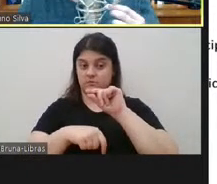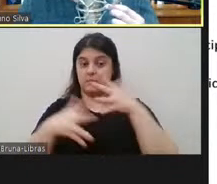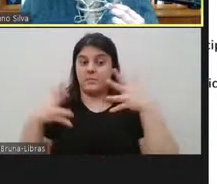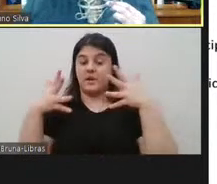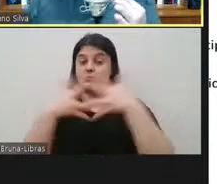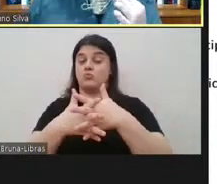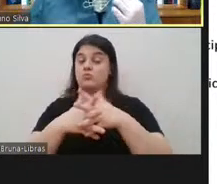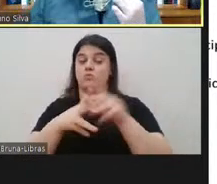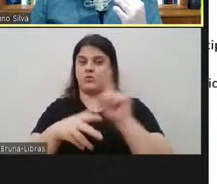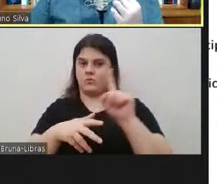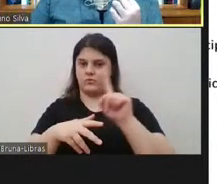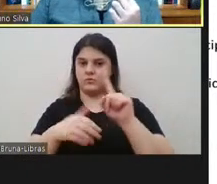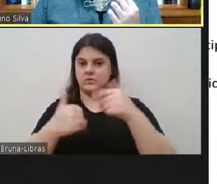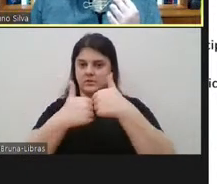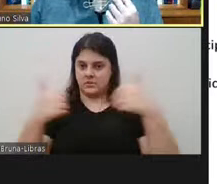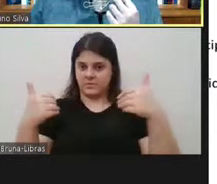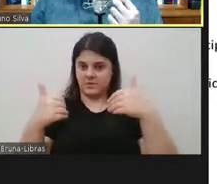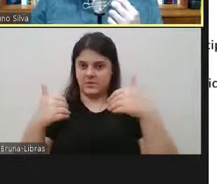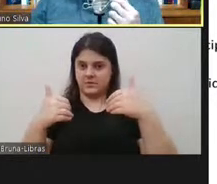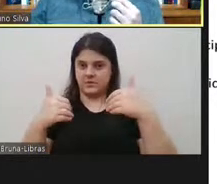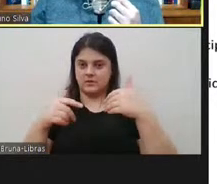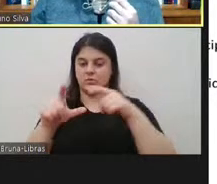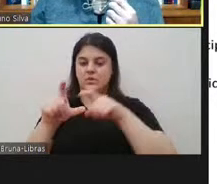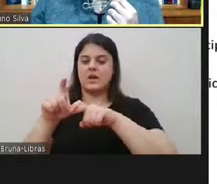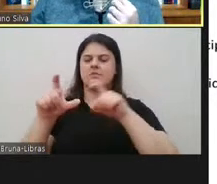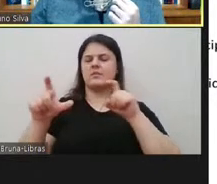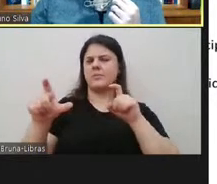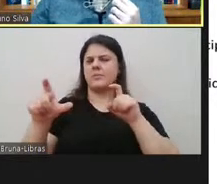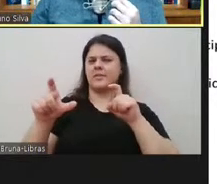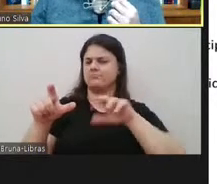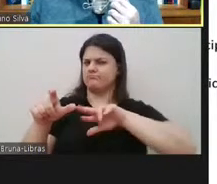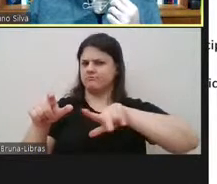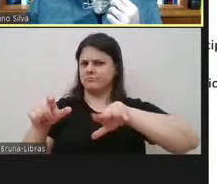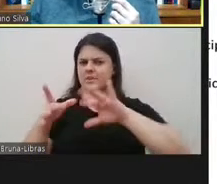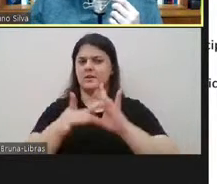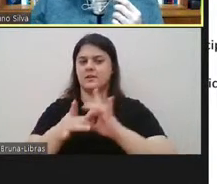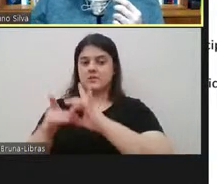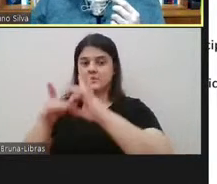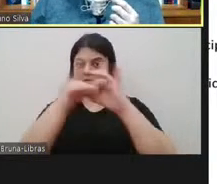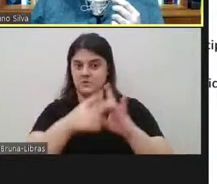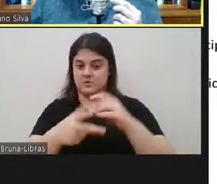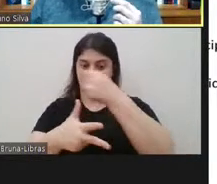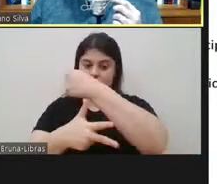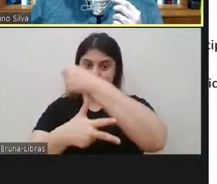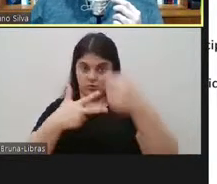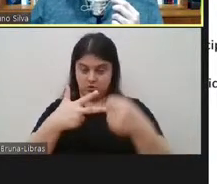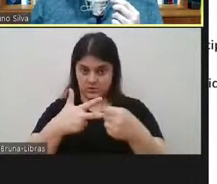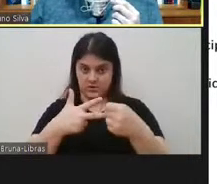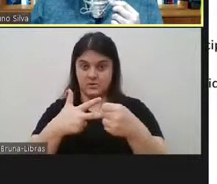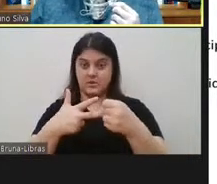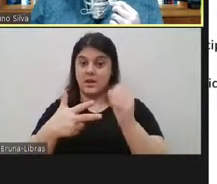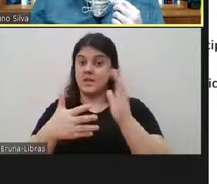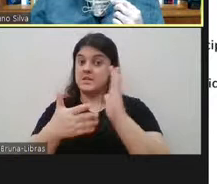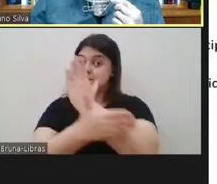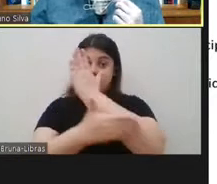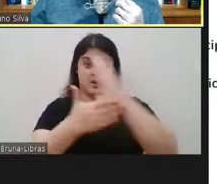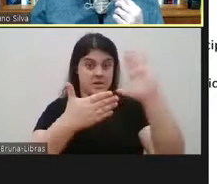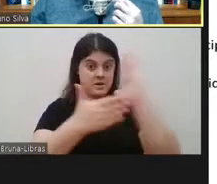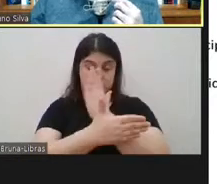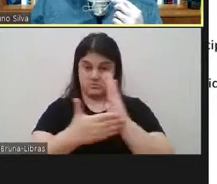não confundir nunca a ideia de independência né e harmonia dos poderes mais os poderes são independentes